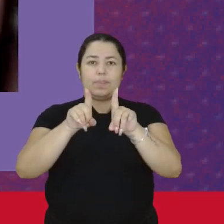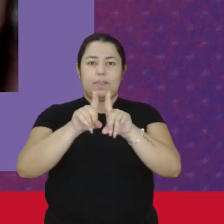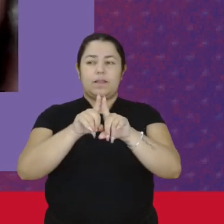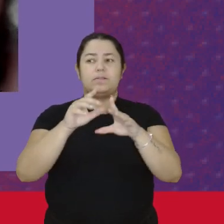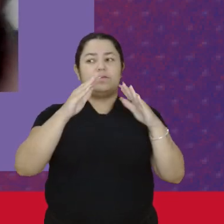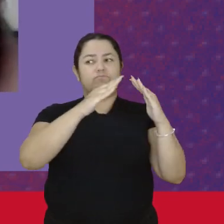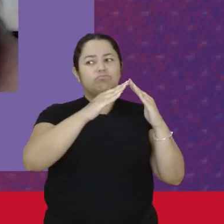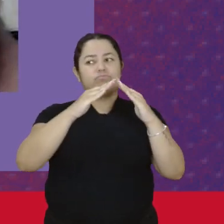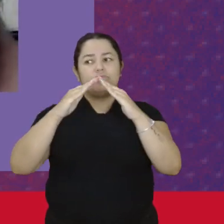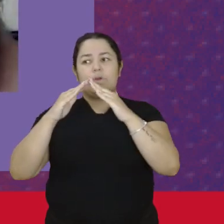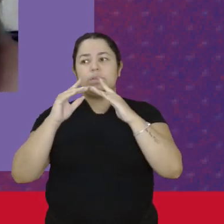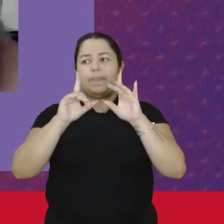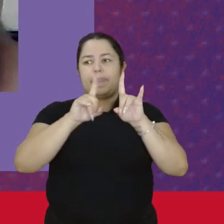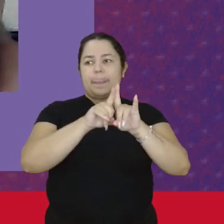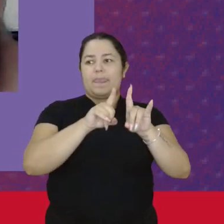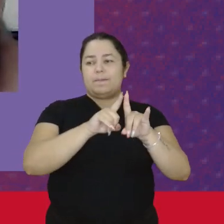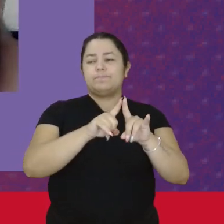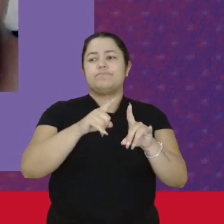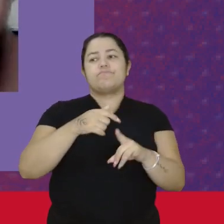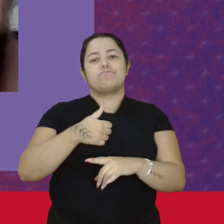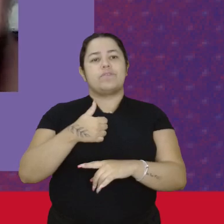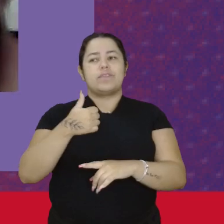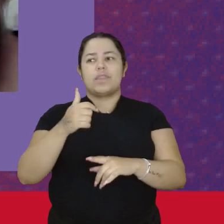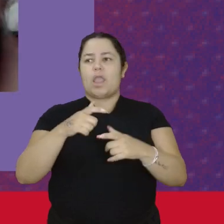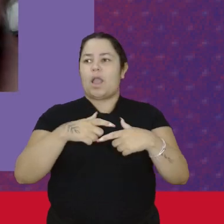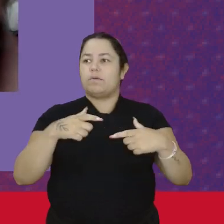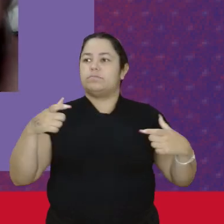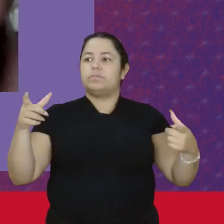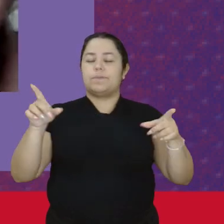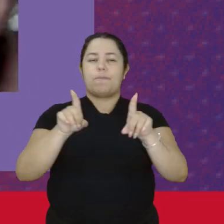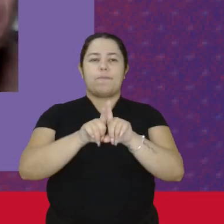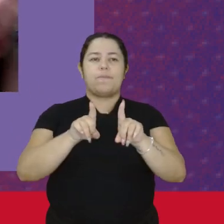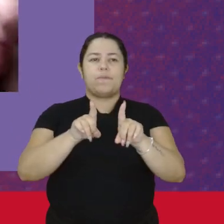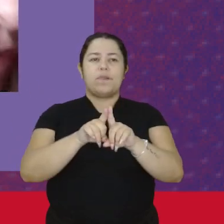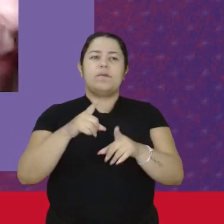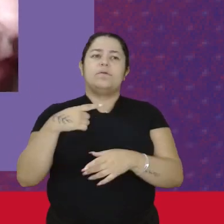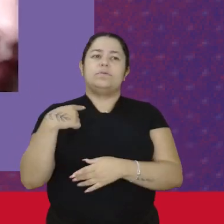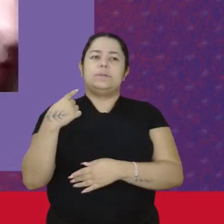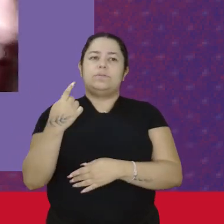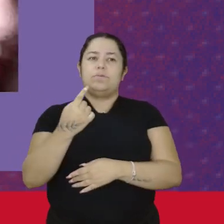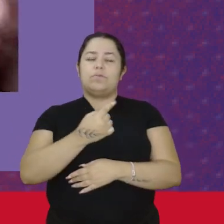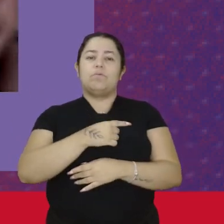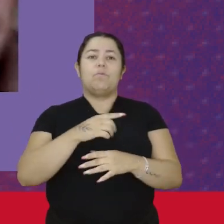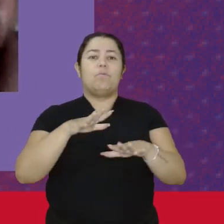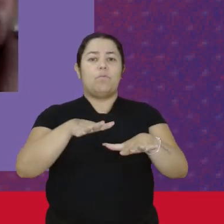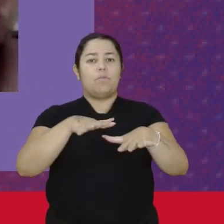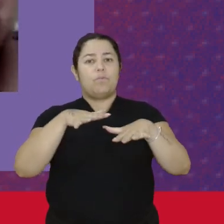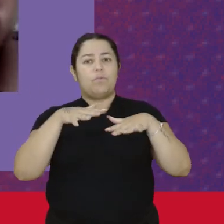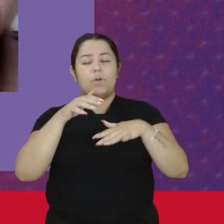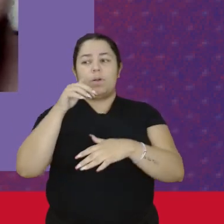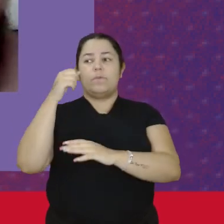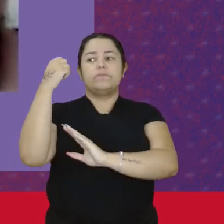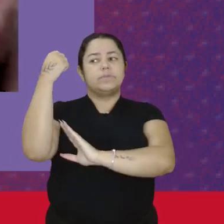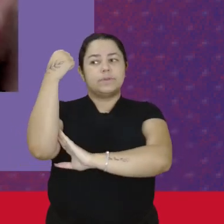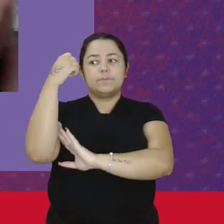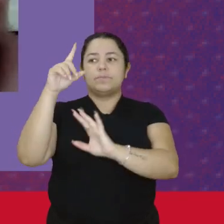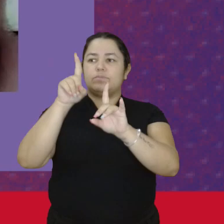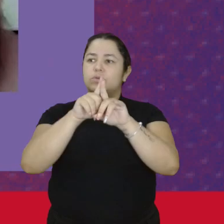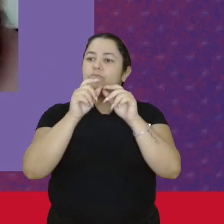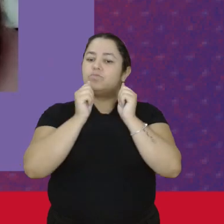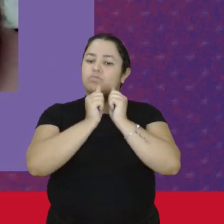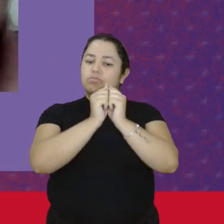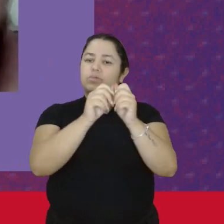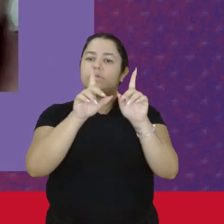nas casas. Isso era bastante ampliado e a gente, enquanto movimento feminista, a gente queria estar